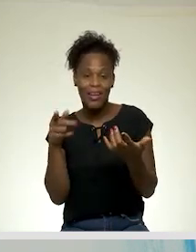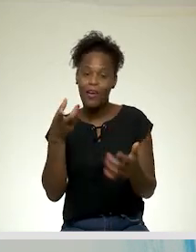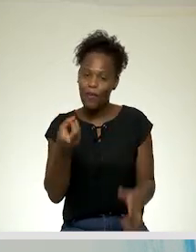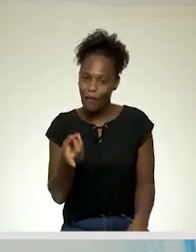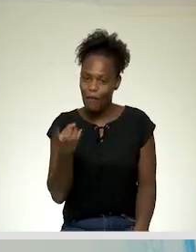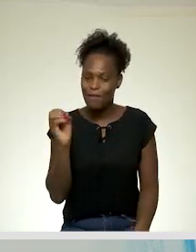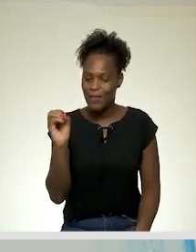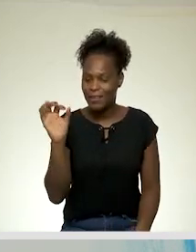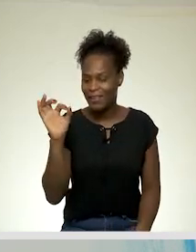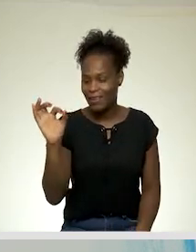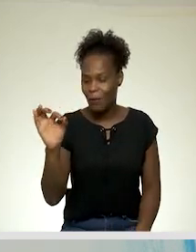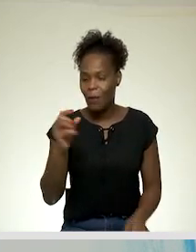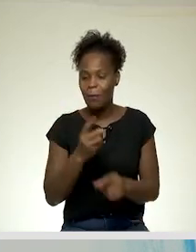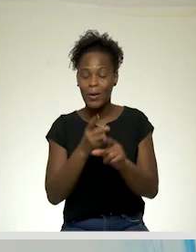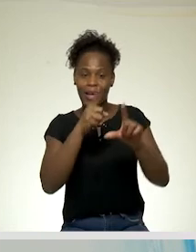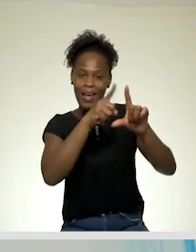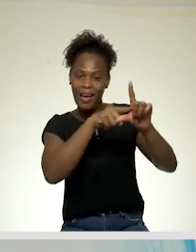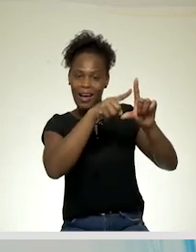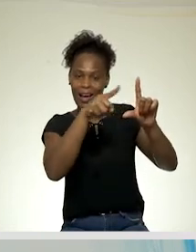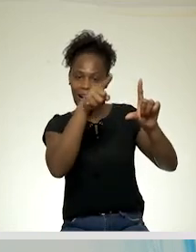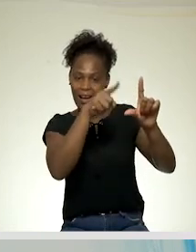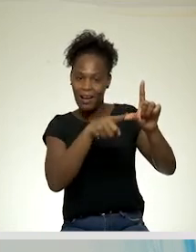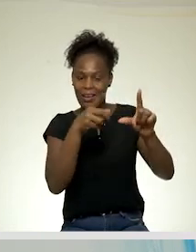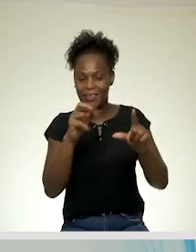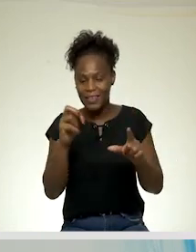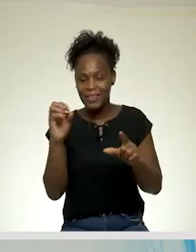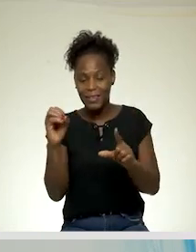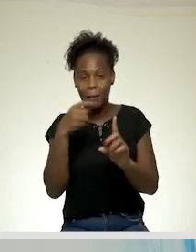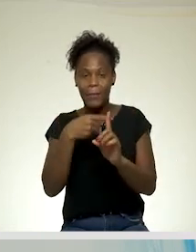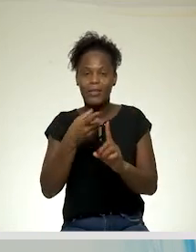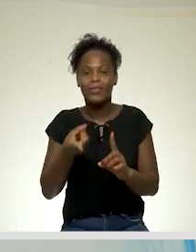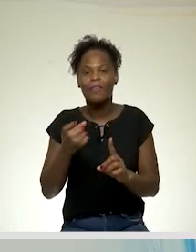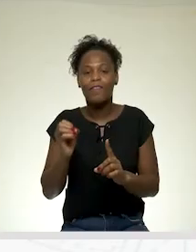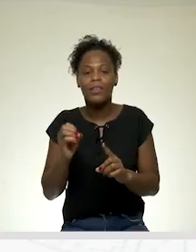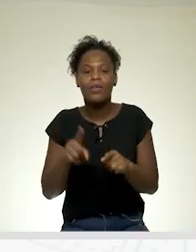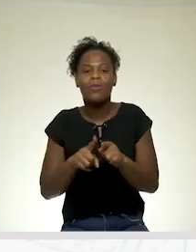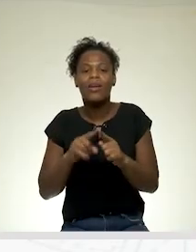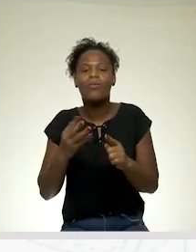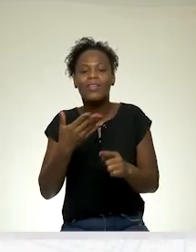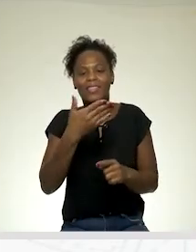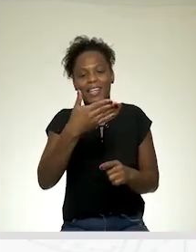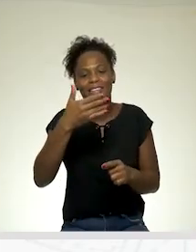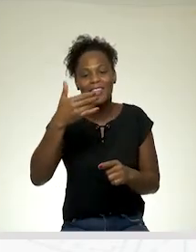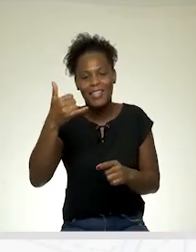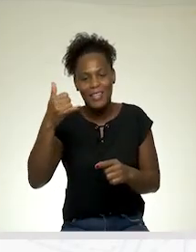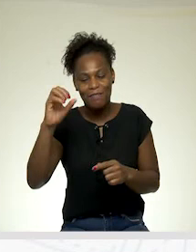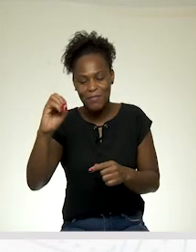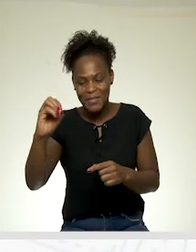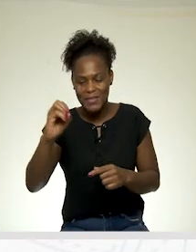É 90 graus. É um ângulo reto. Então, 30 mais 90,